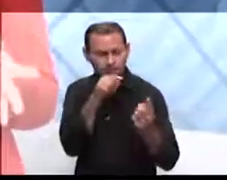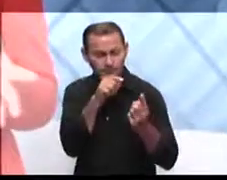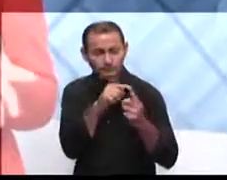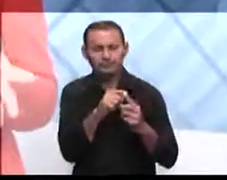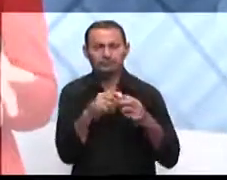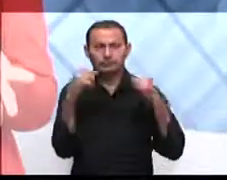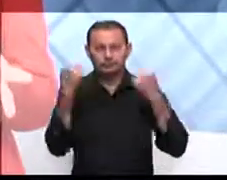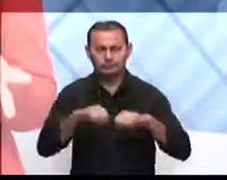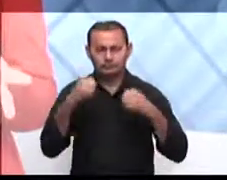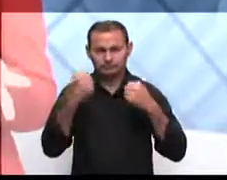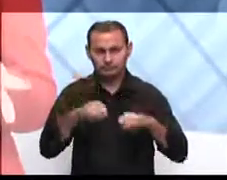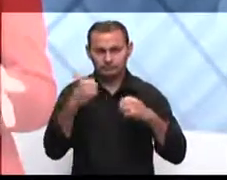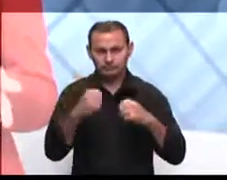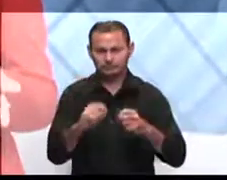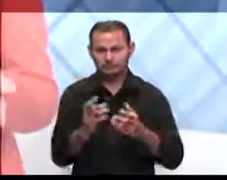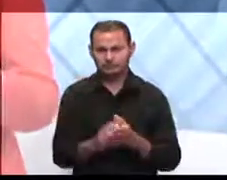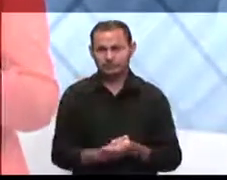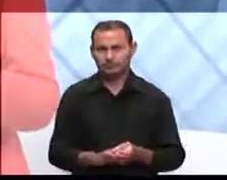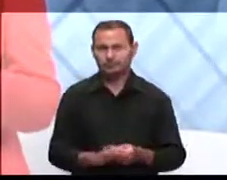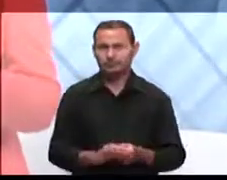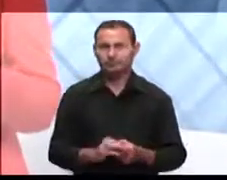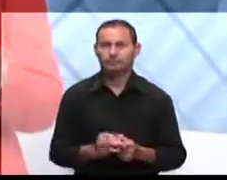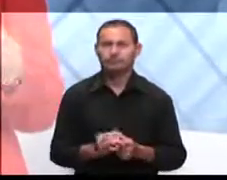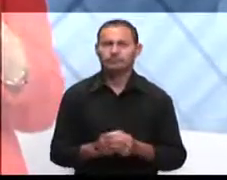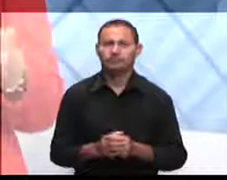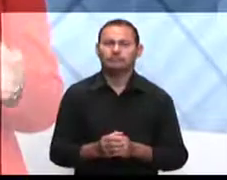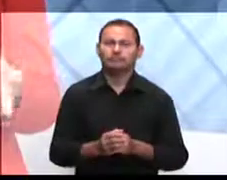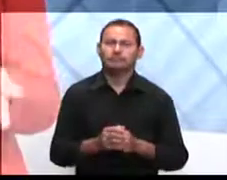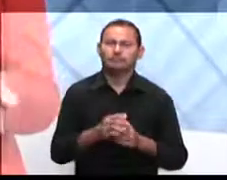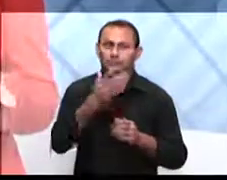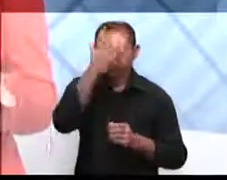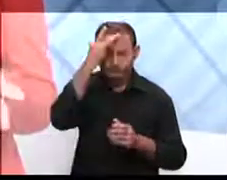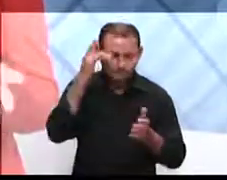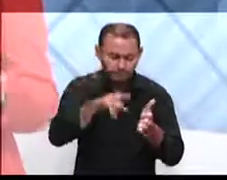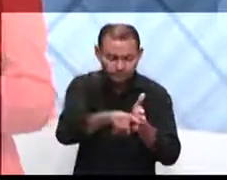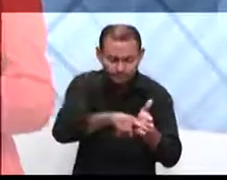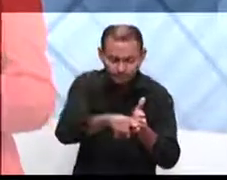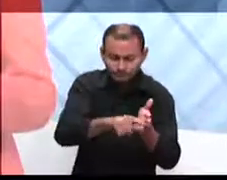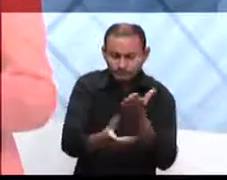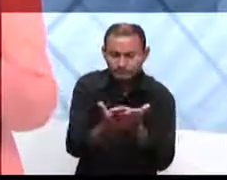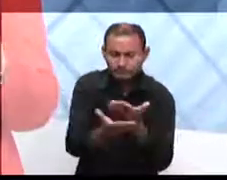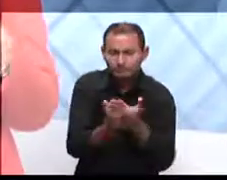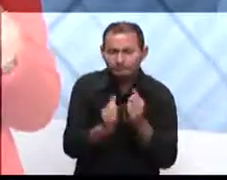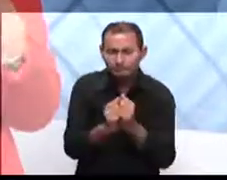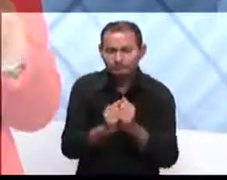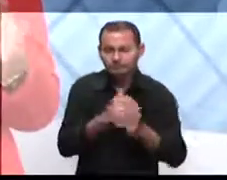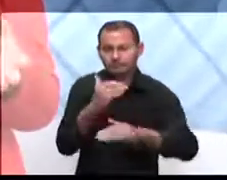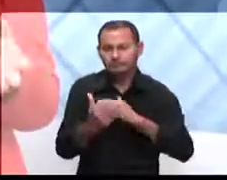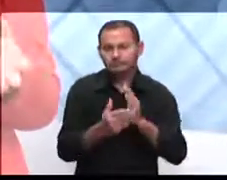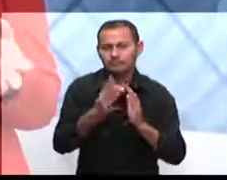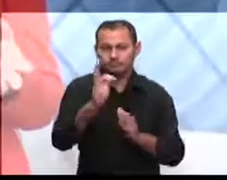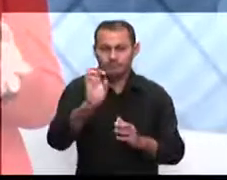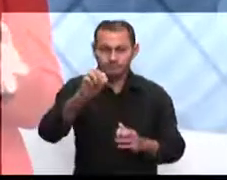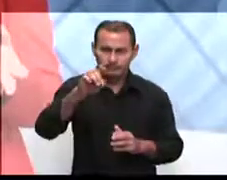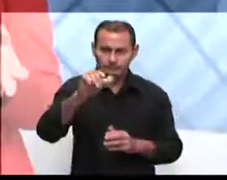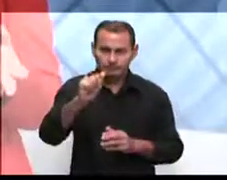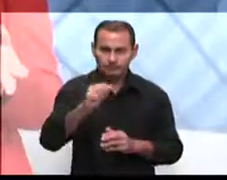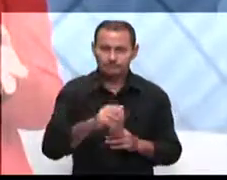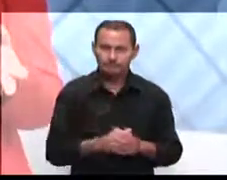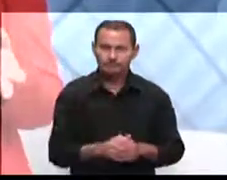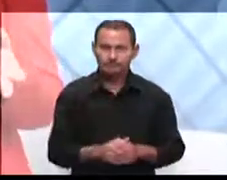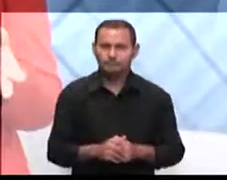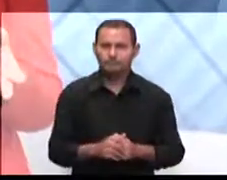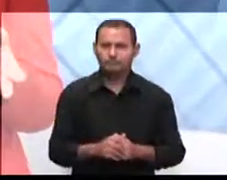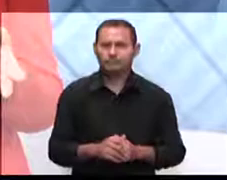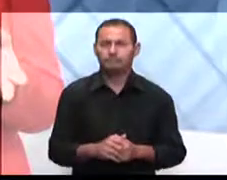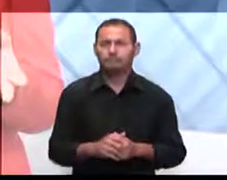a gente precisa, então, né? Então, o pesquisador, ele precisa acompanhar todas essas tendências